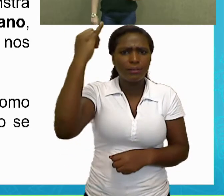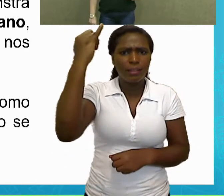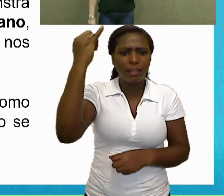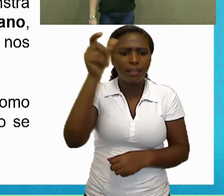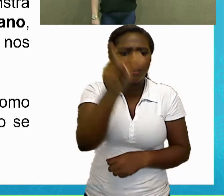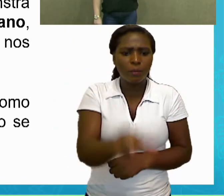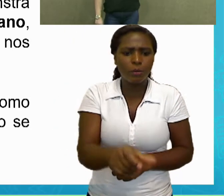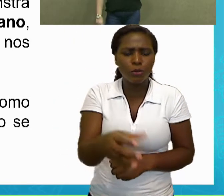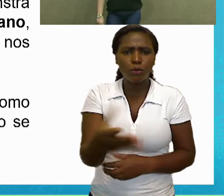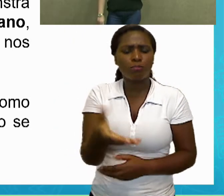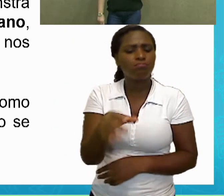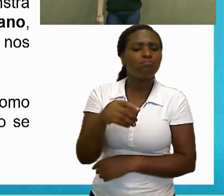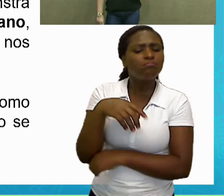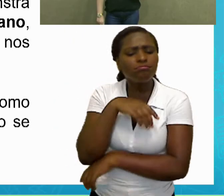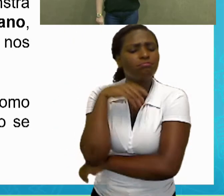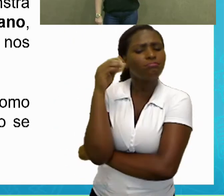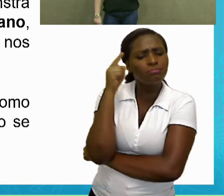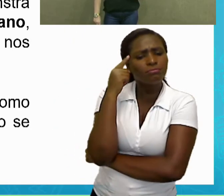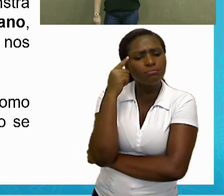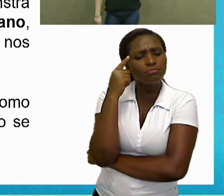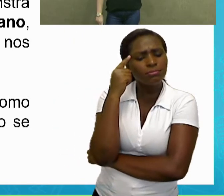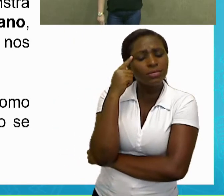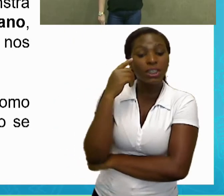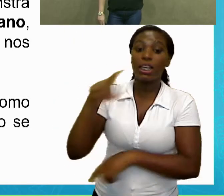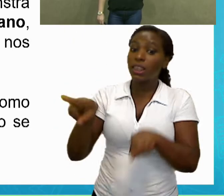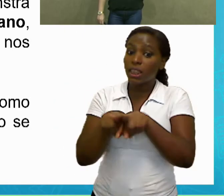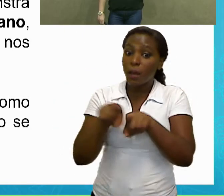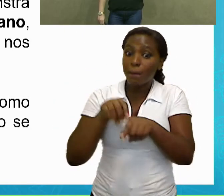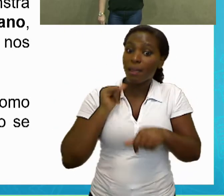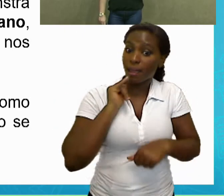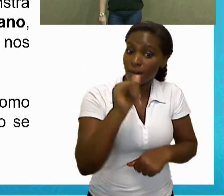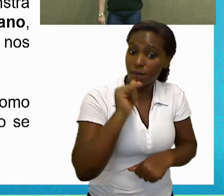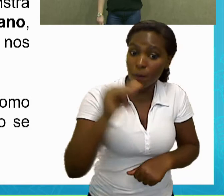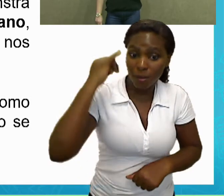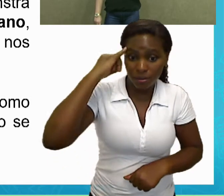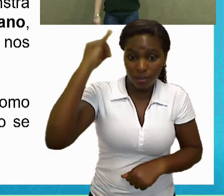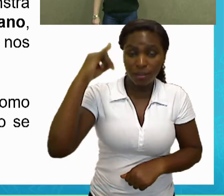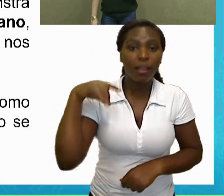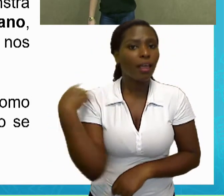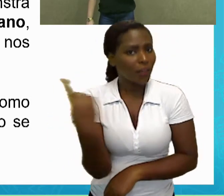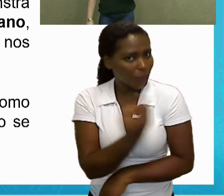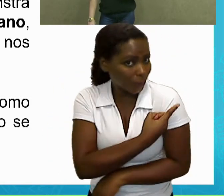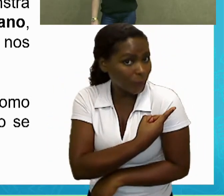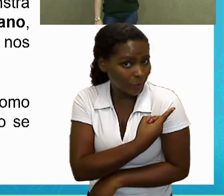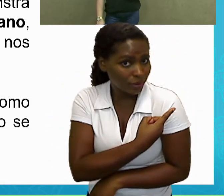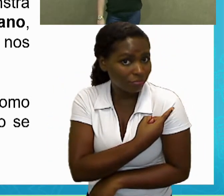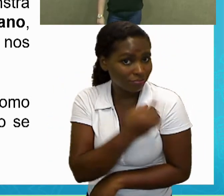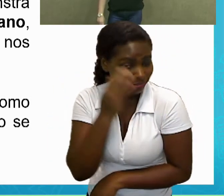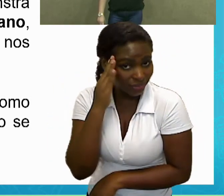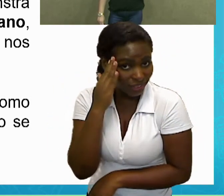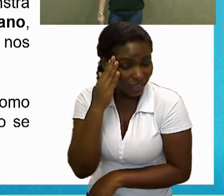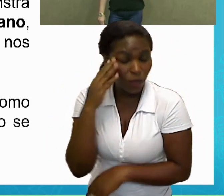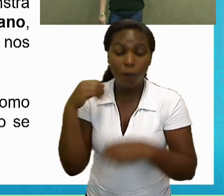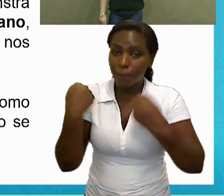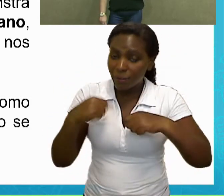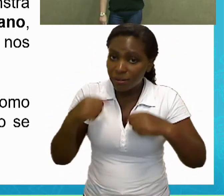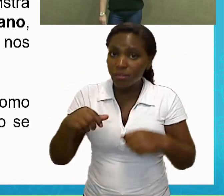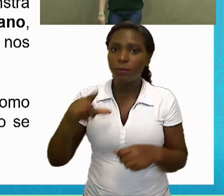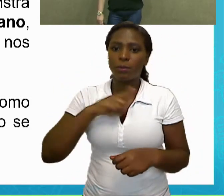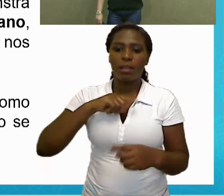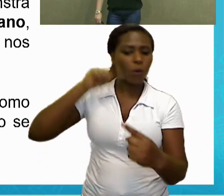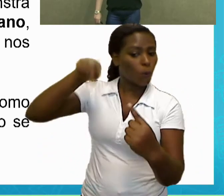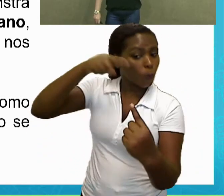língua portuguesa em nosso cotidiano, pois devemos ser objetivos e claros na hora de nos